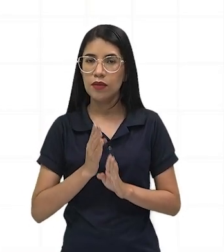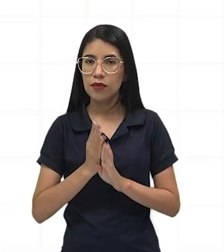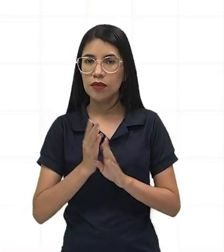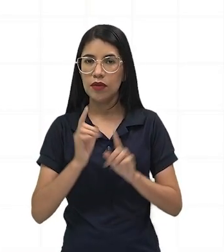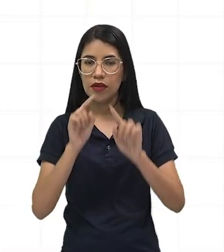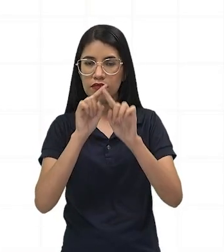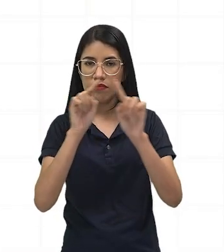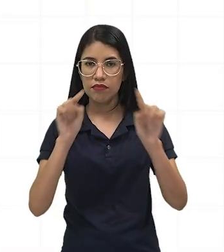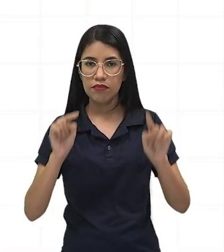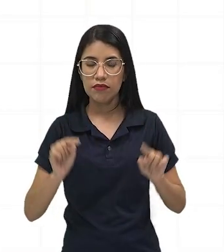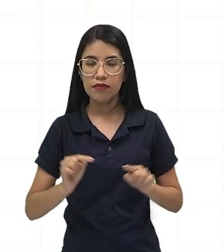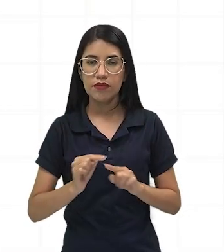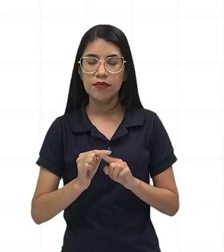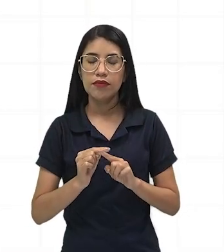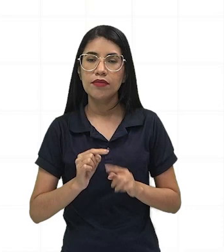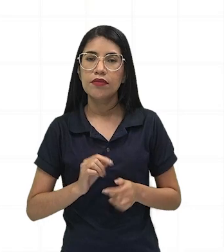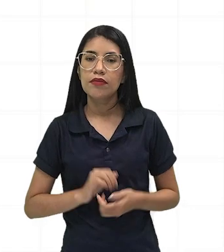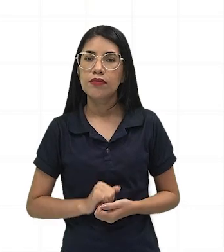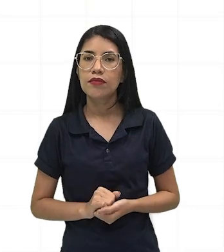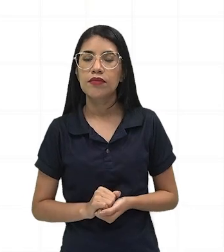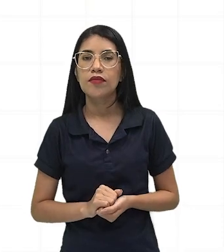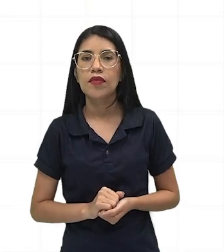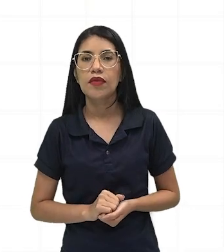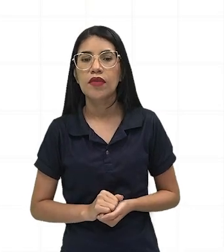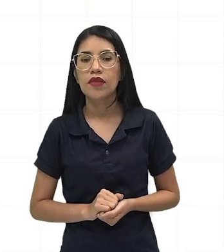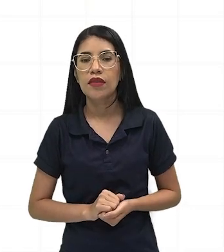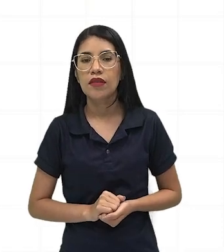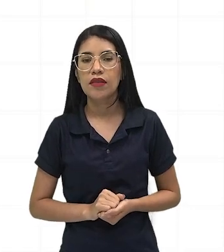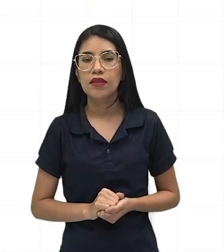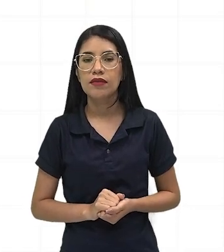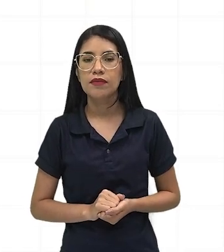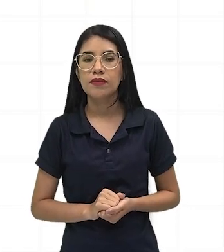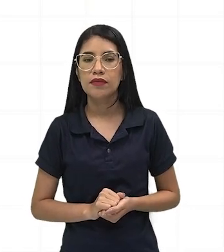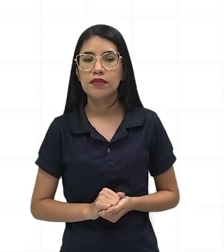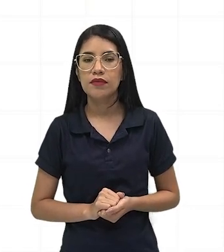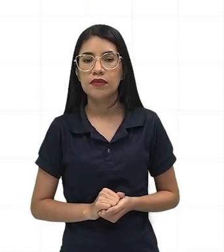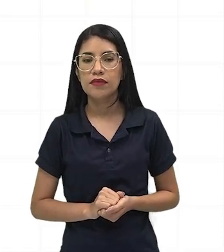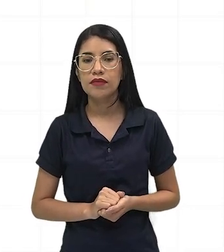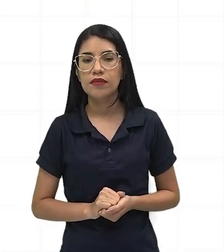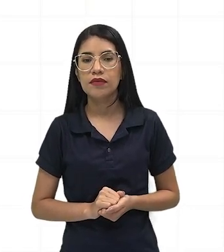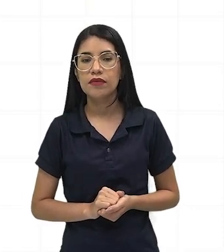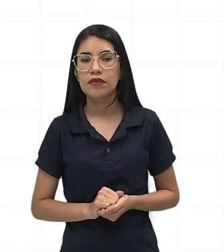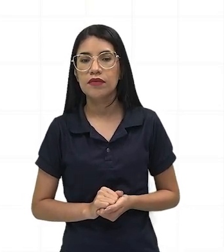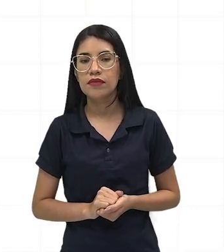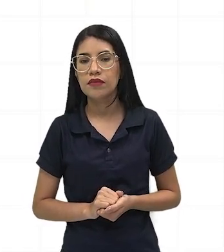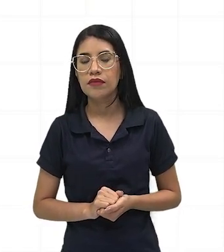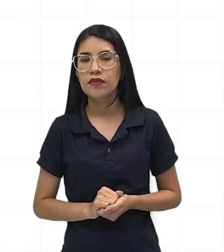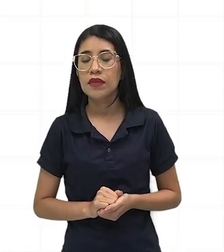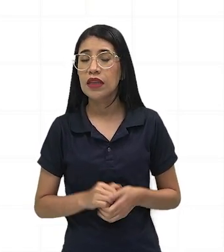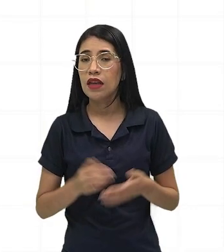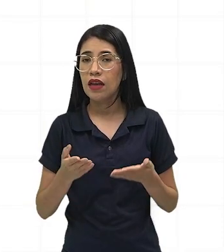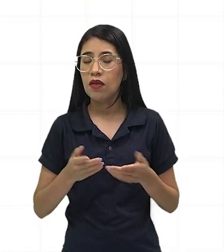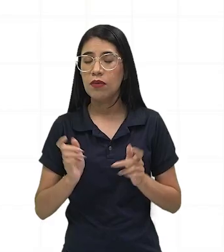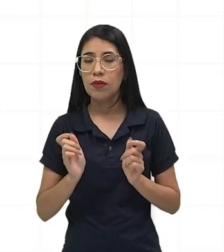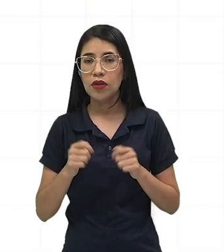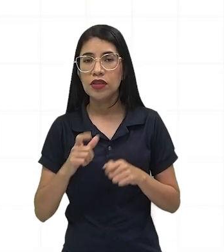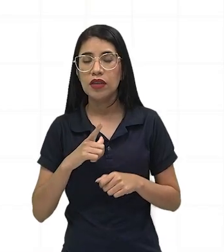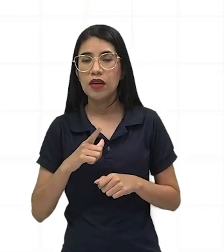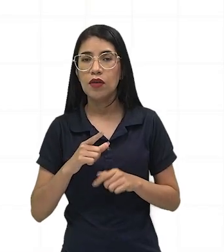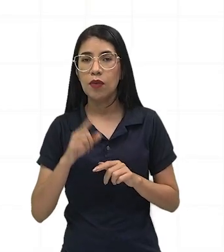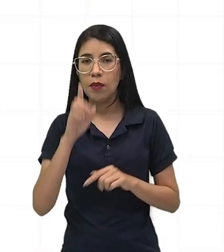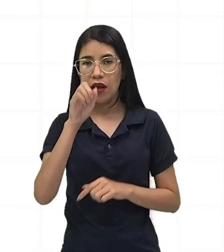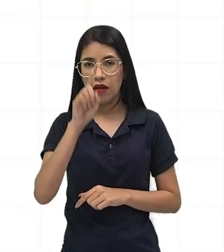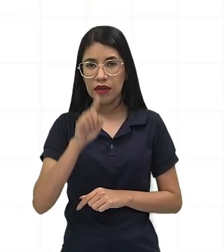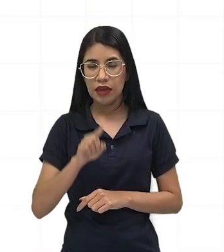Indo do ponto A até o ponto B. Por esses pontos, podemos traçar uma reta